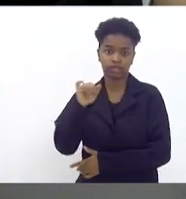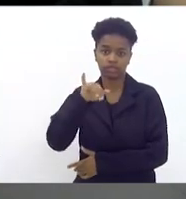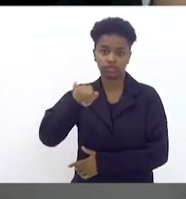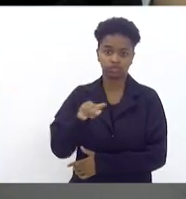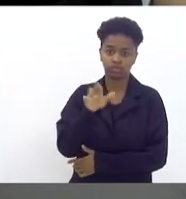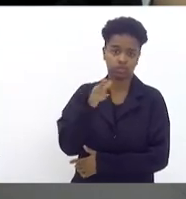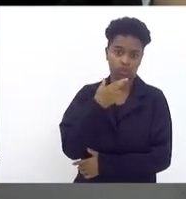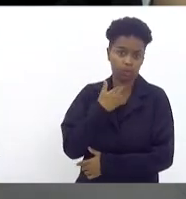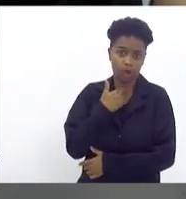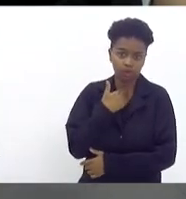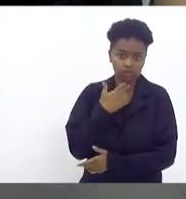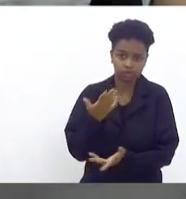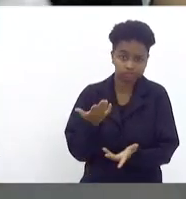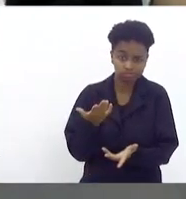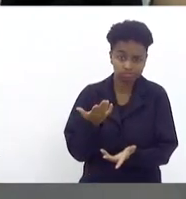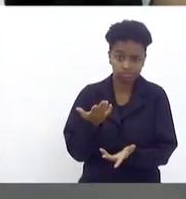ser...